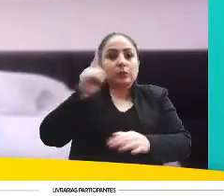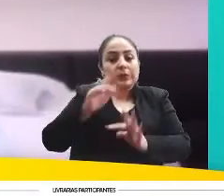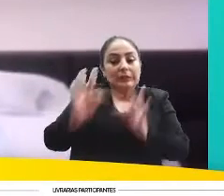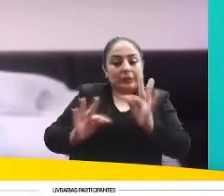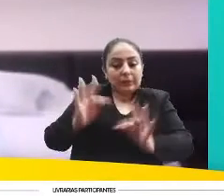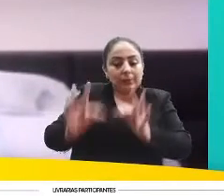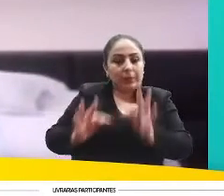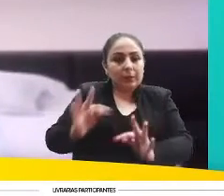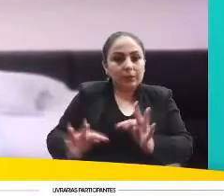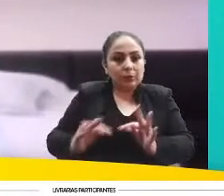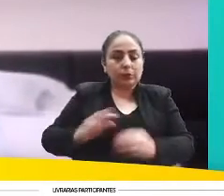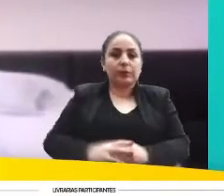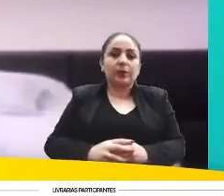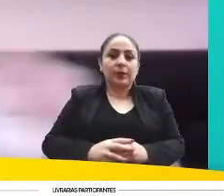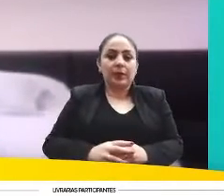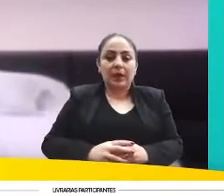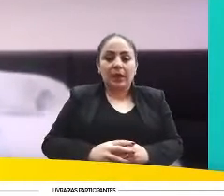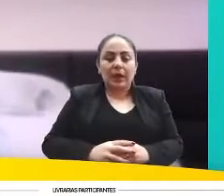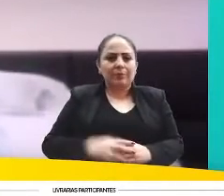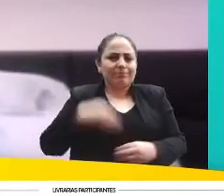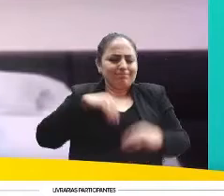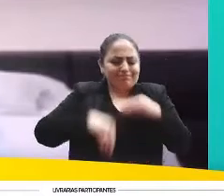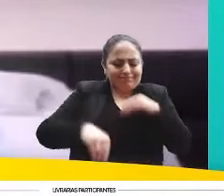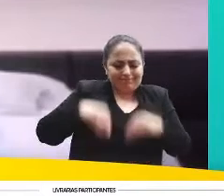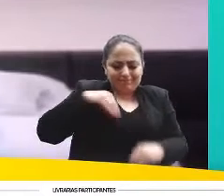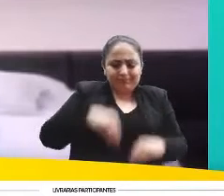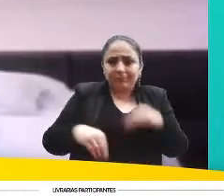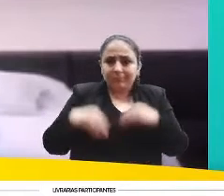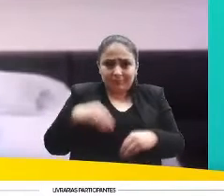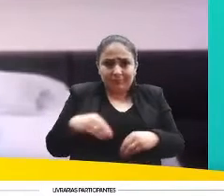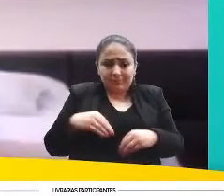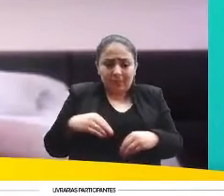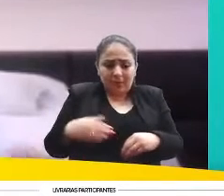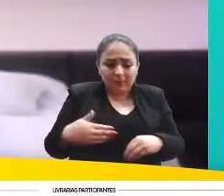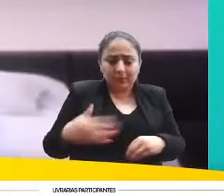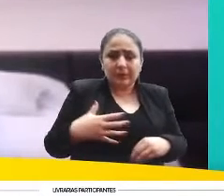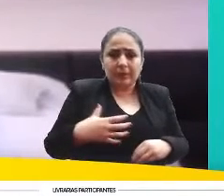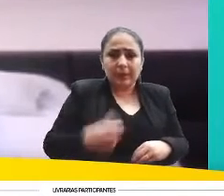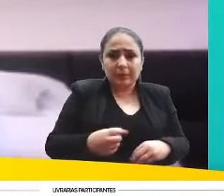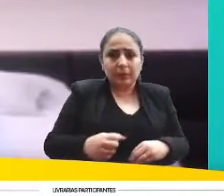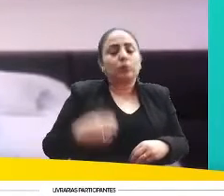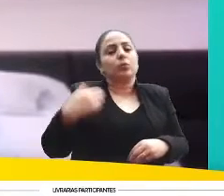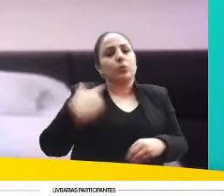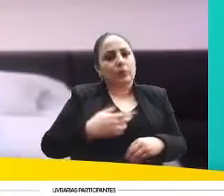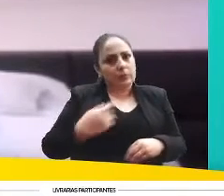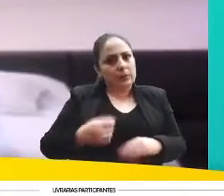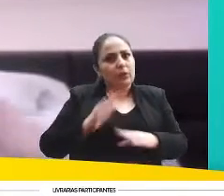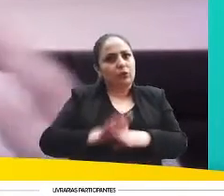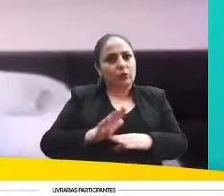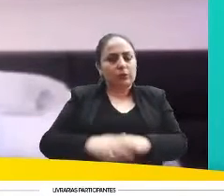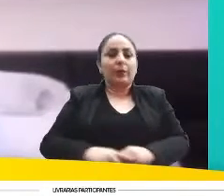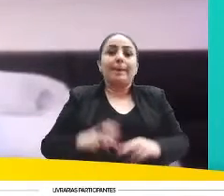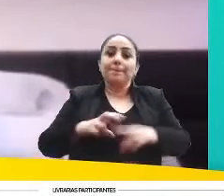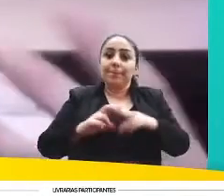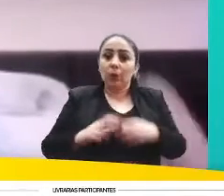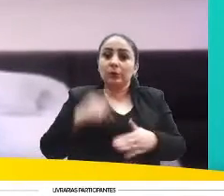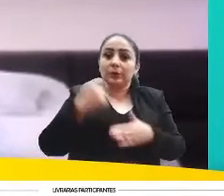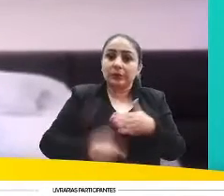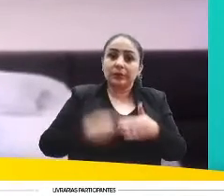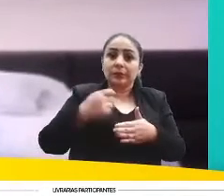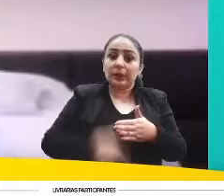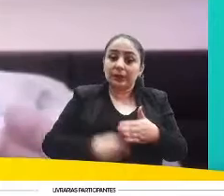tratado, e aquela depressão que poderá nos levar ao suicídio, então, mas para isso a gente precisa de ajuda. Então,